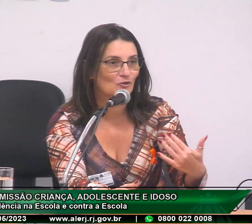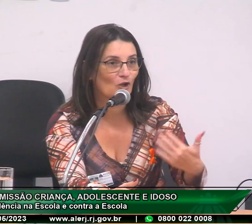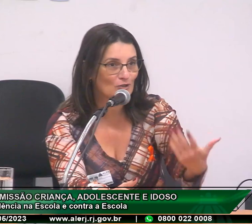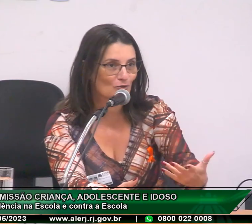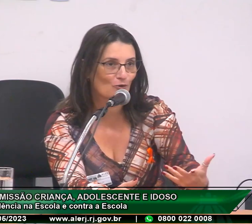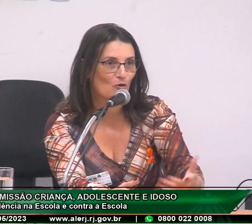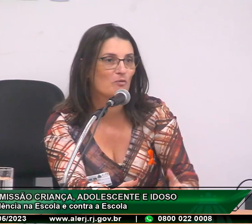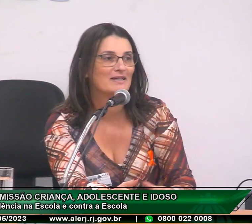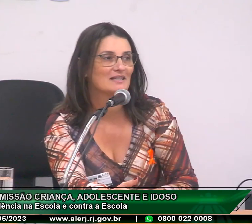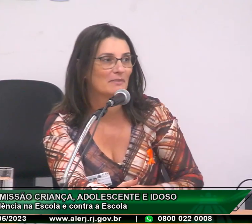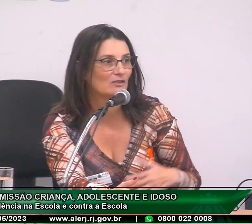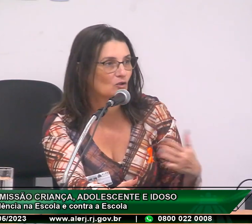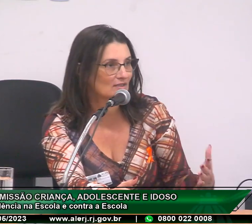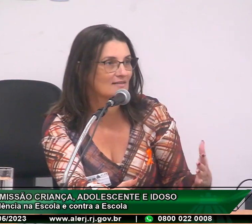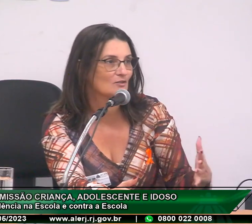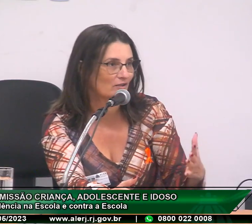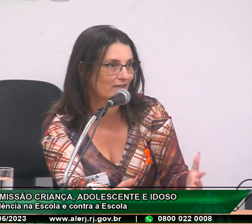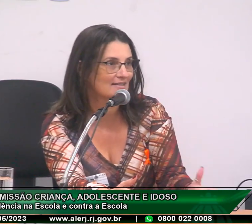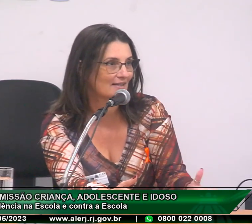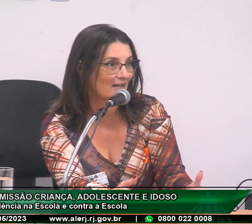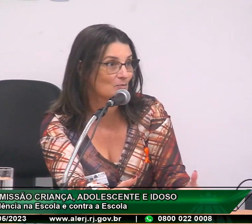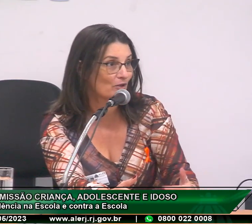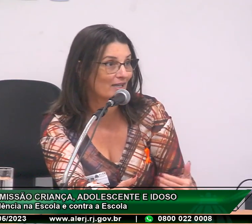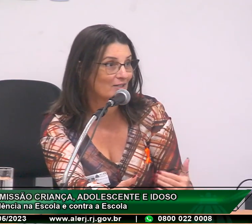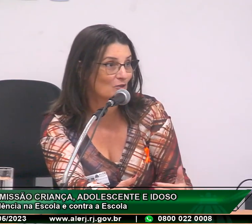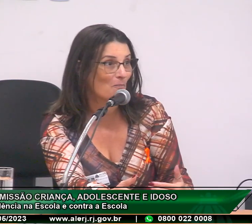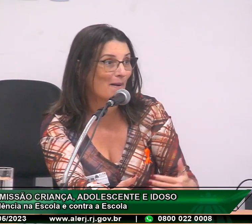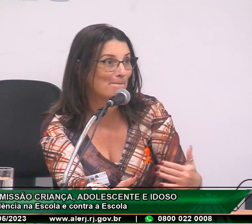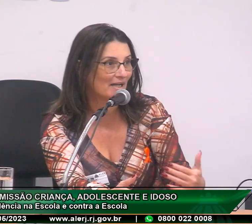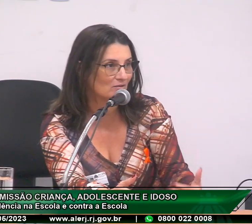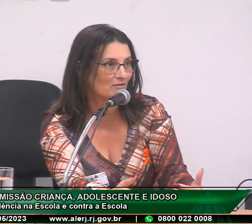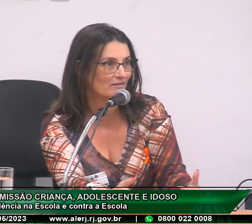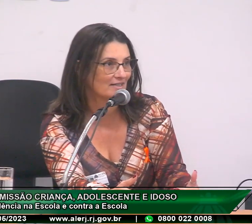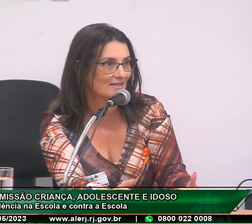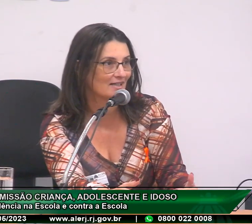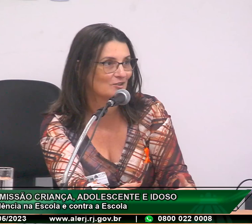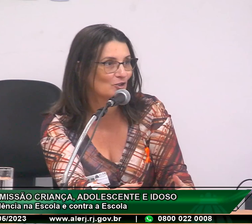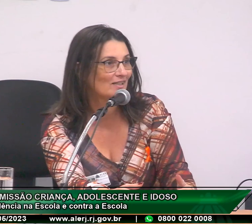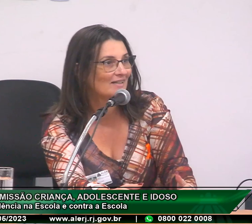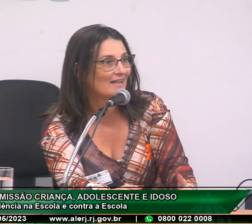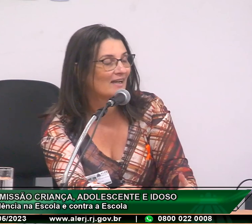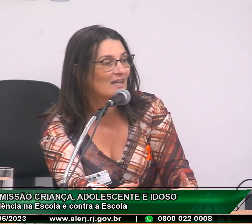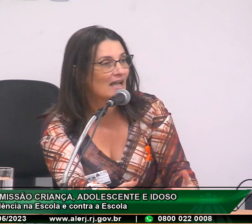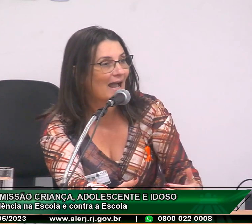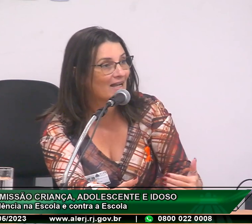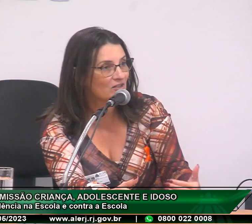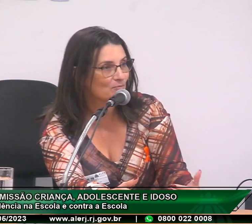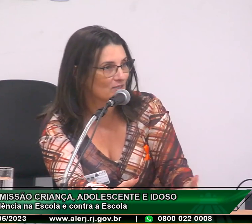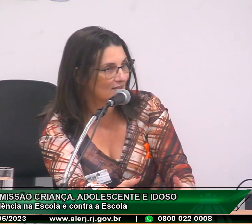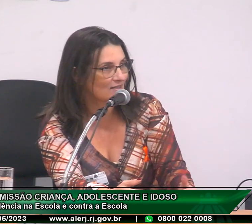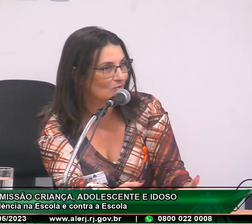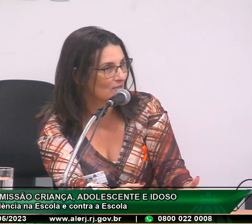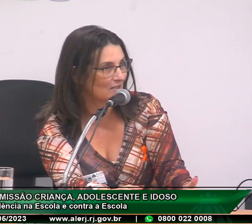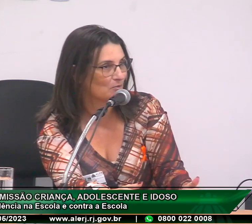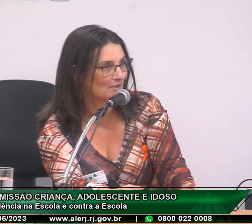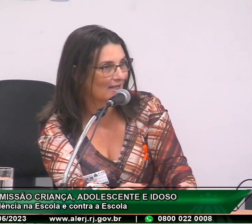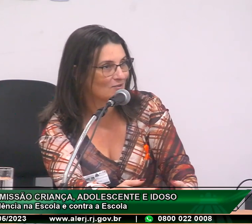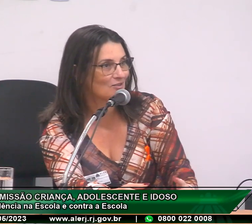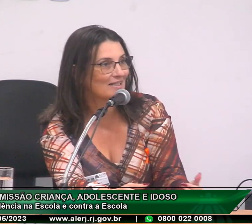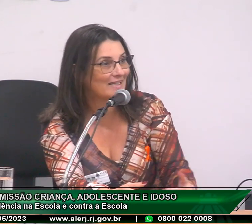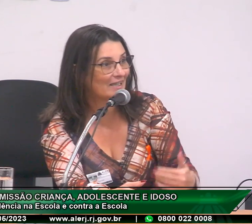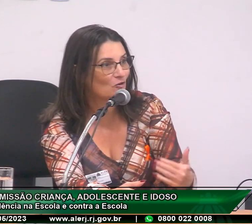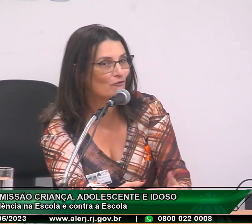colocando o nosso grupo mas também todas as universidades porque isso é um papel da universidade né à disposição dos